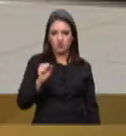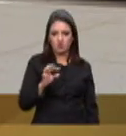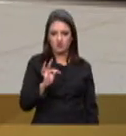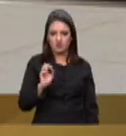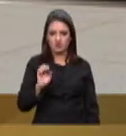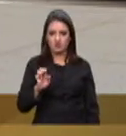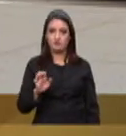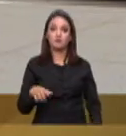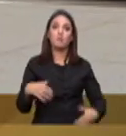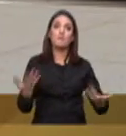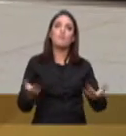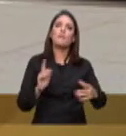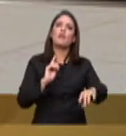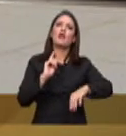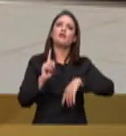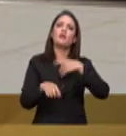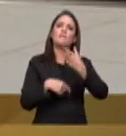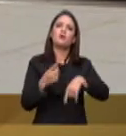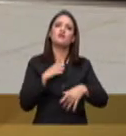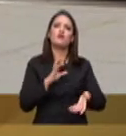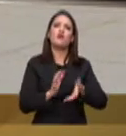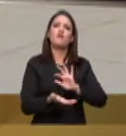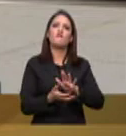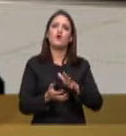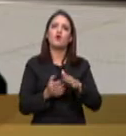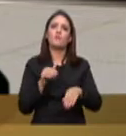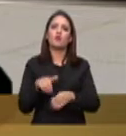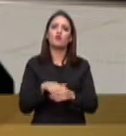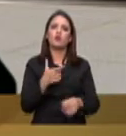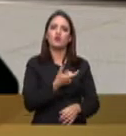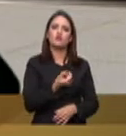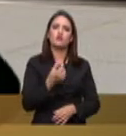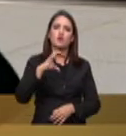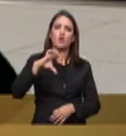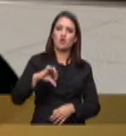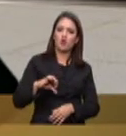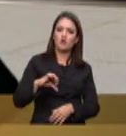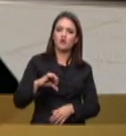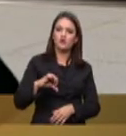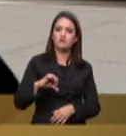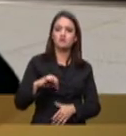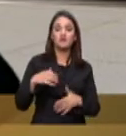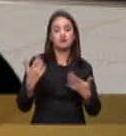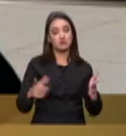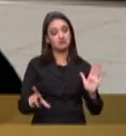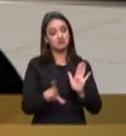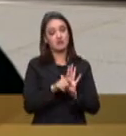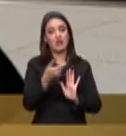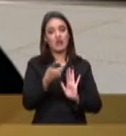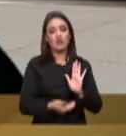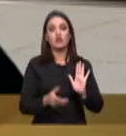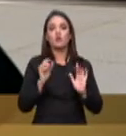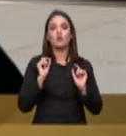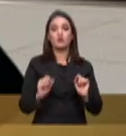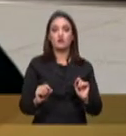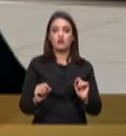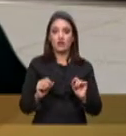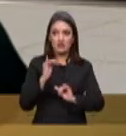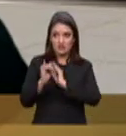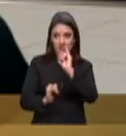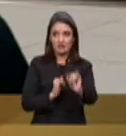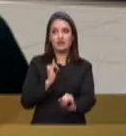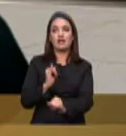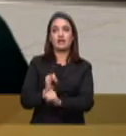22.718/2008. Já na minha reforma eleitoral de 2009, lei 12.034/2009, o legislador regulamentou a propaganda eleitoral na